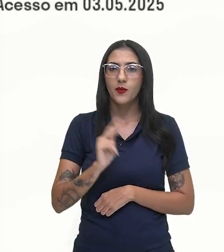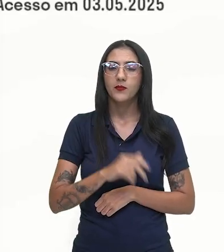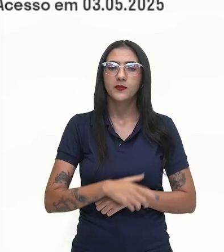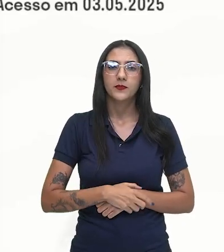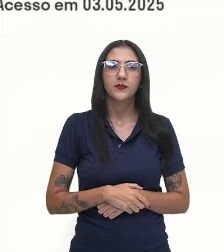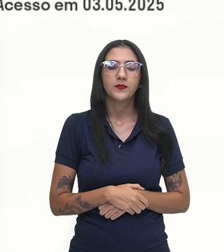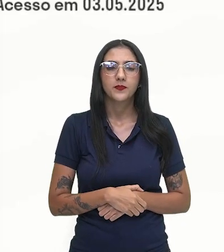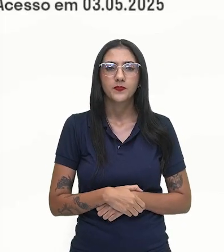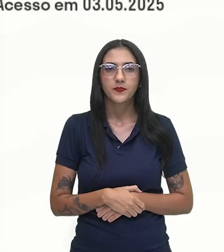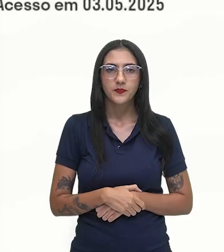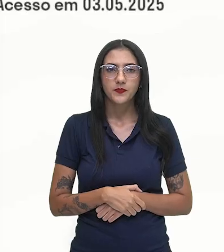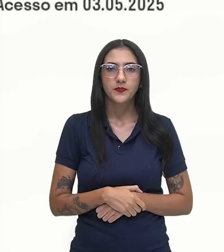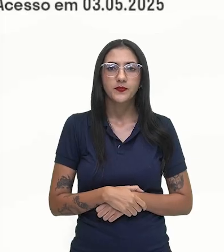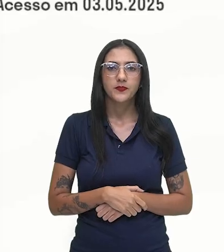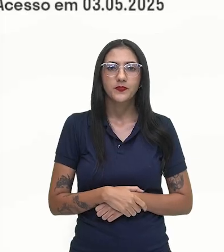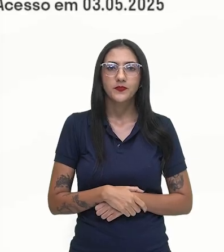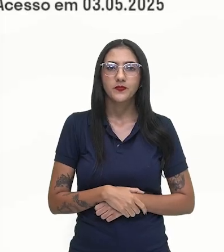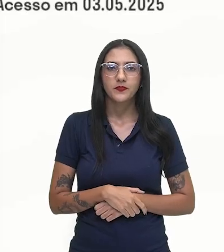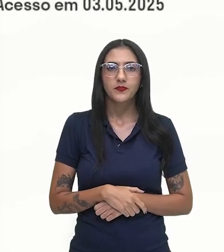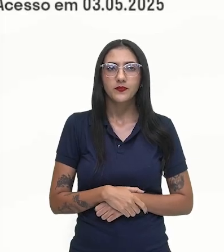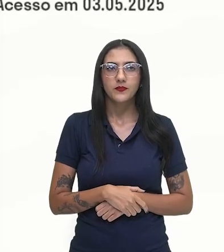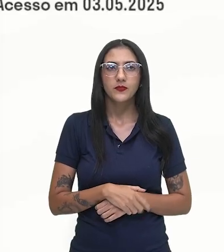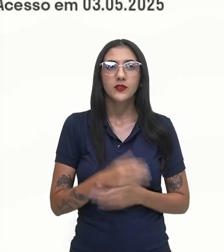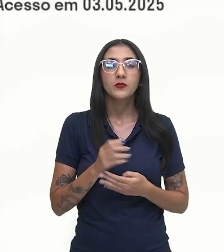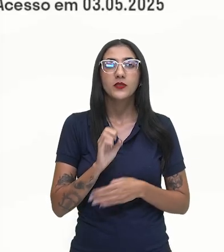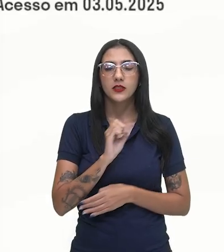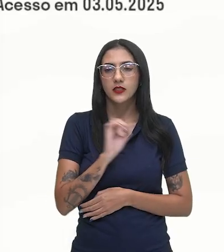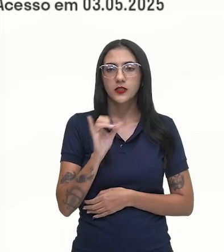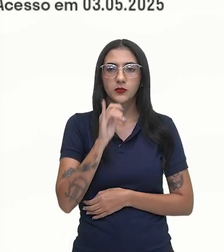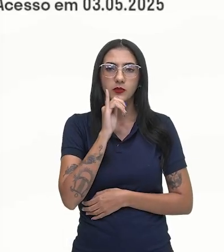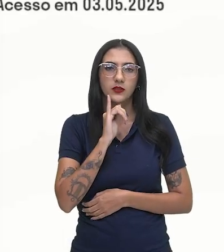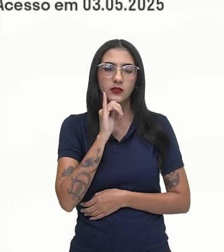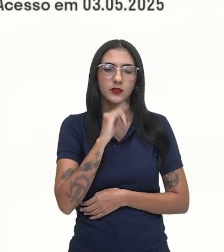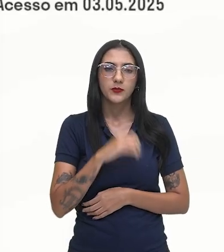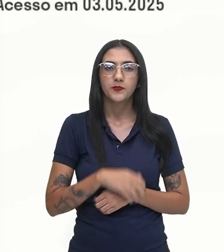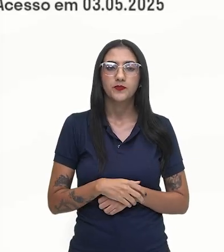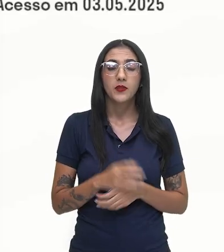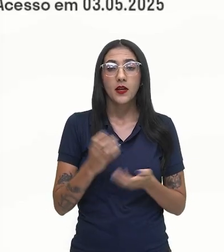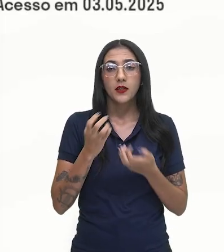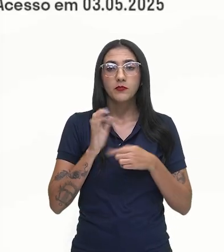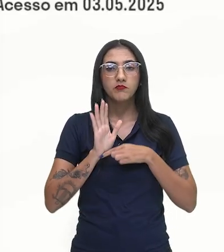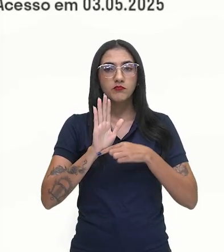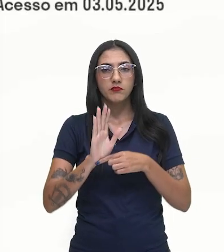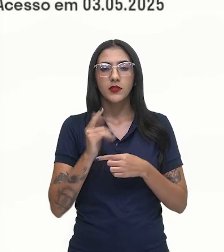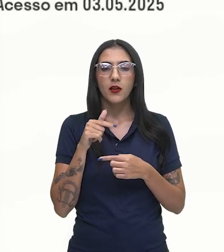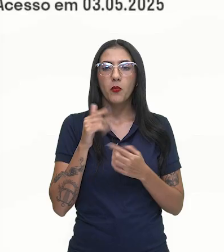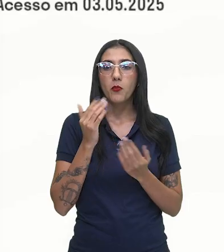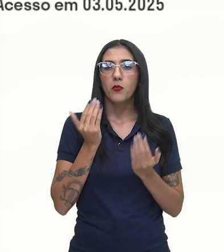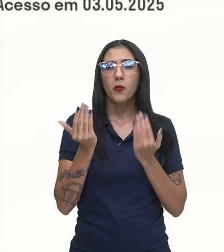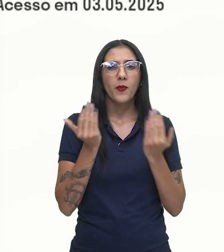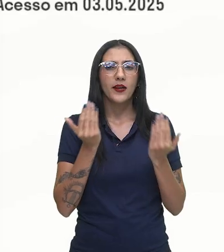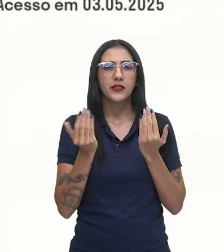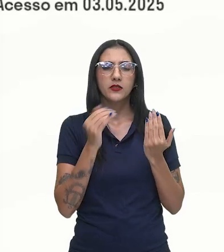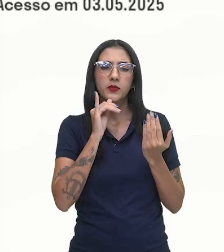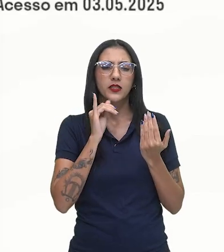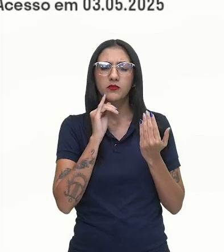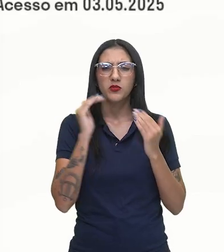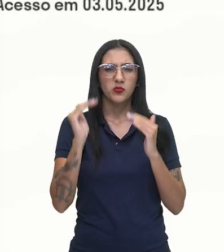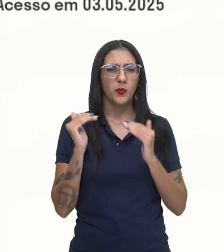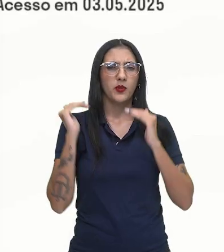eu quisesse, olha só, se eu quisesse formar, por exemplo, aqui o comparativo de